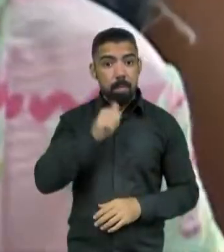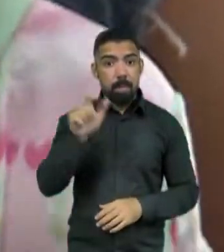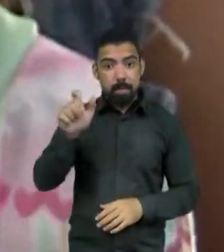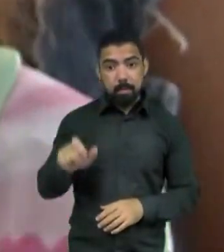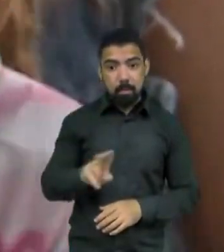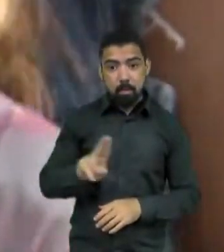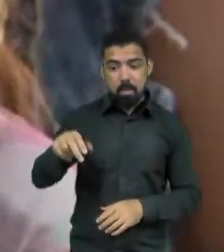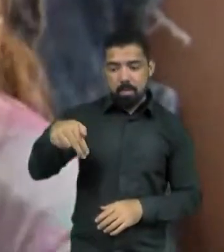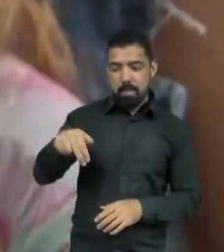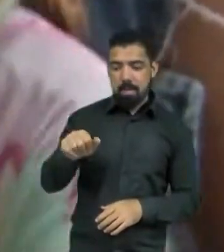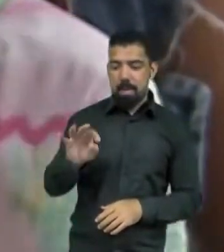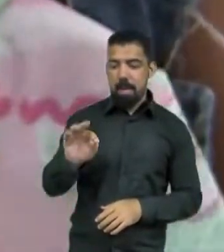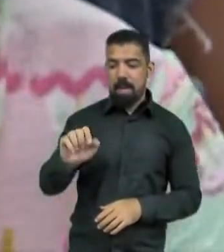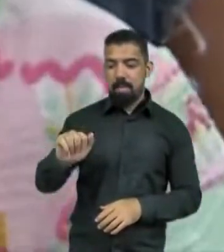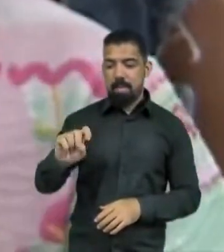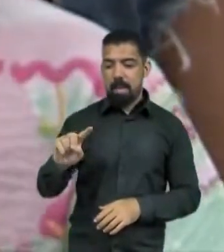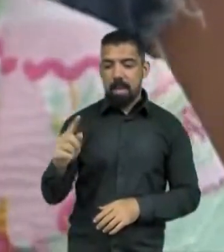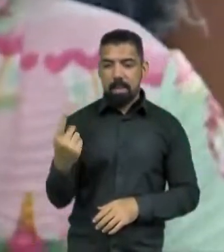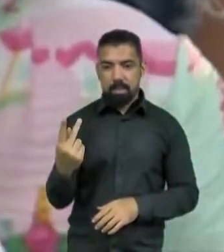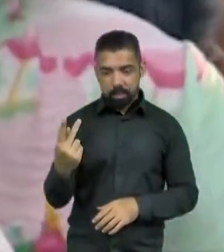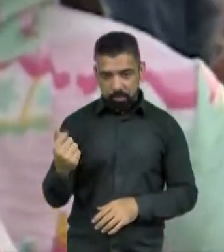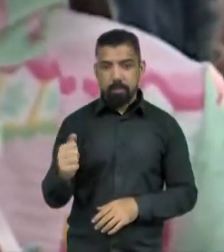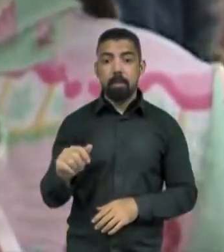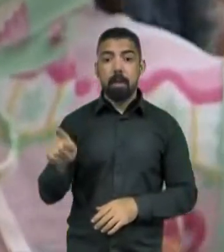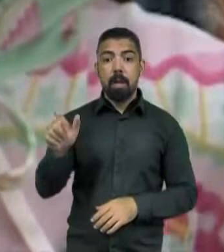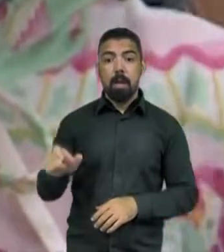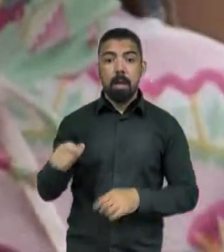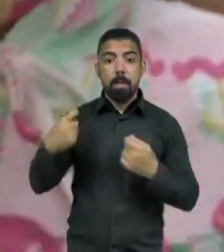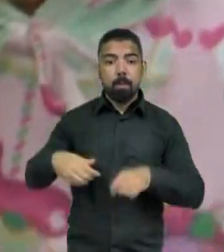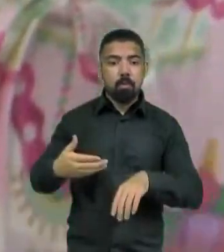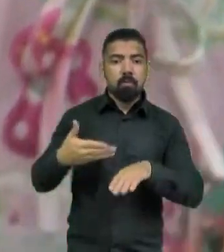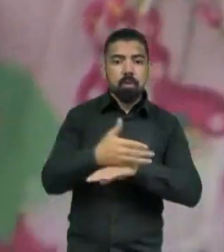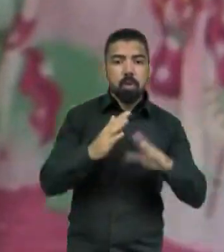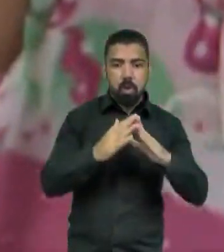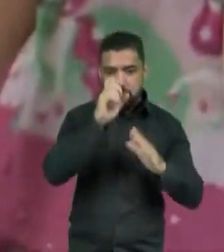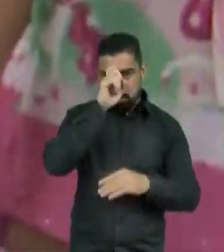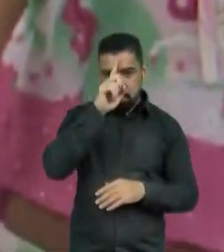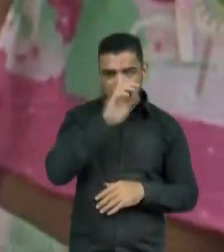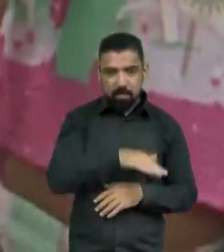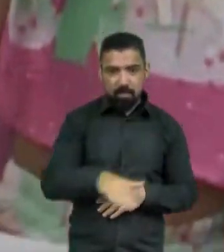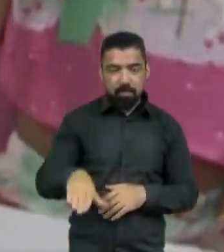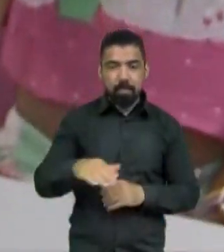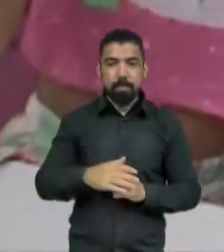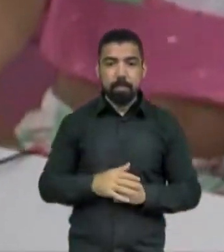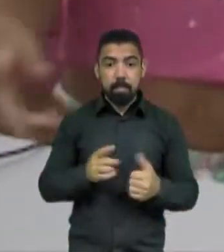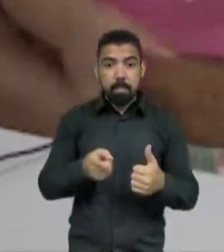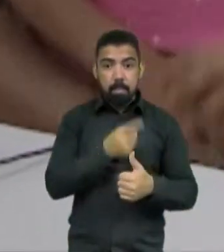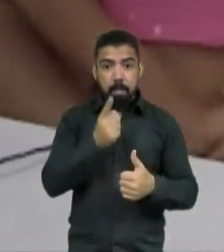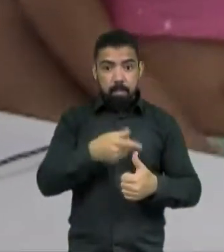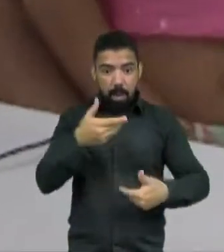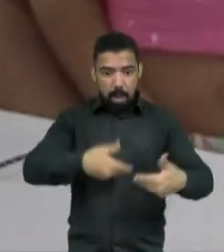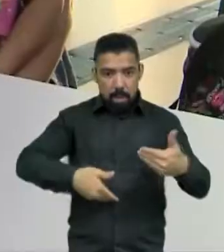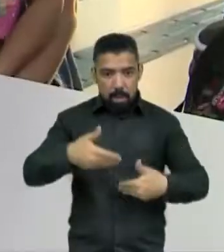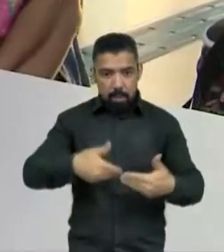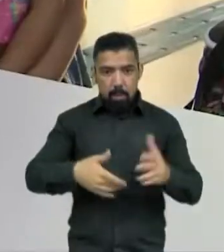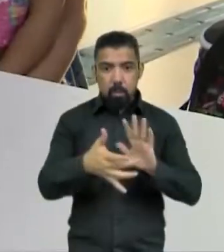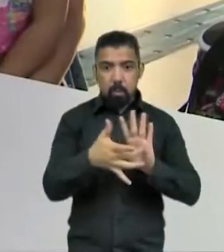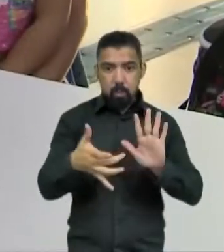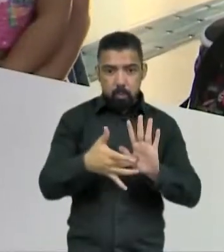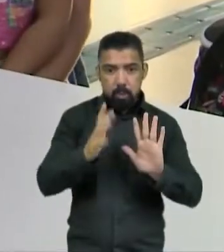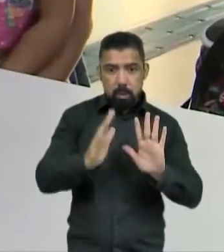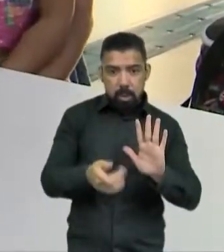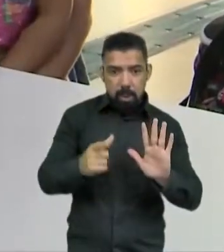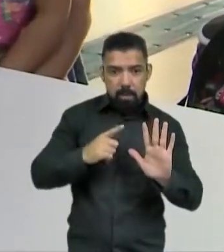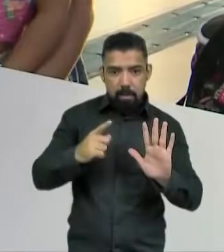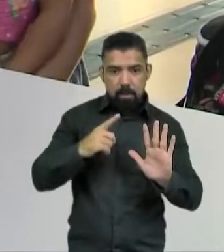da Maria Luísa, precisou vir ao Hospital da Criança. Depois do primeiro atendimento no posto de saúde, elas